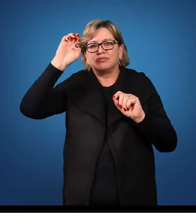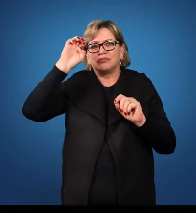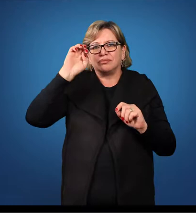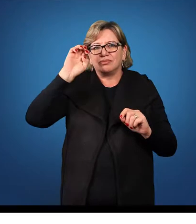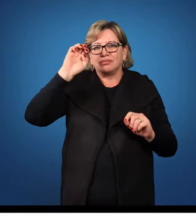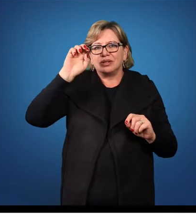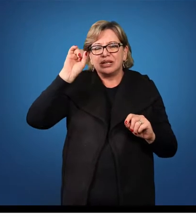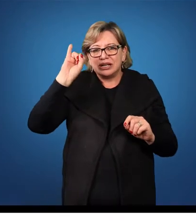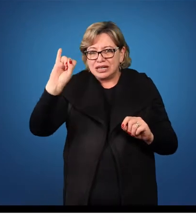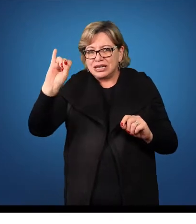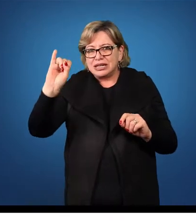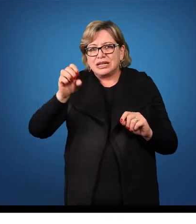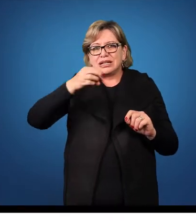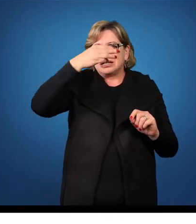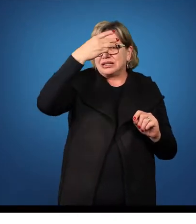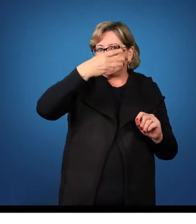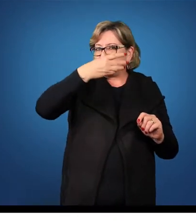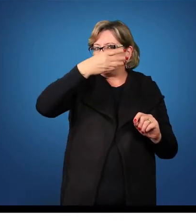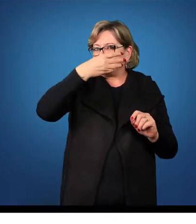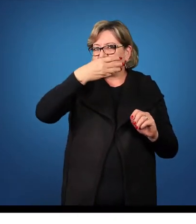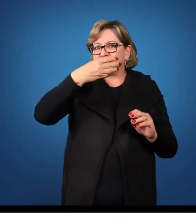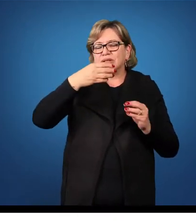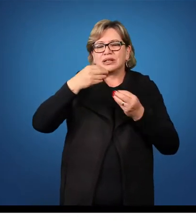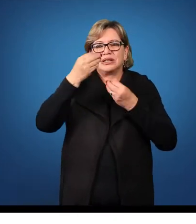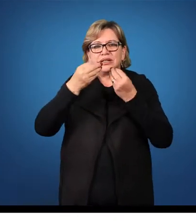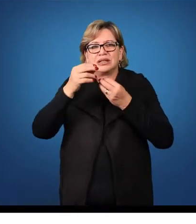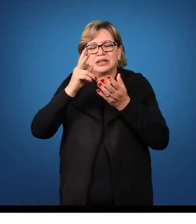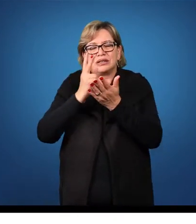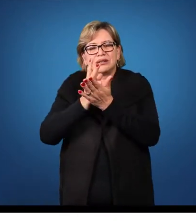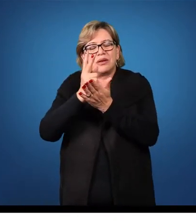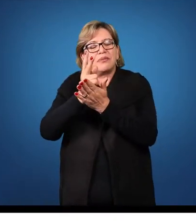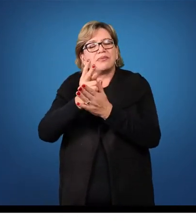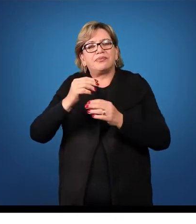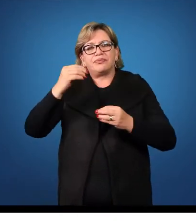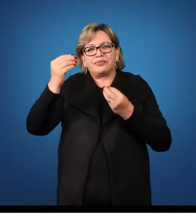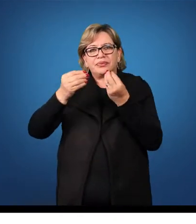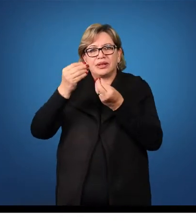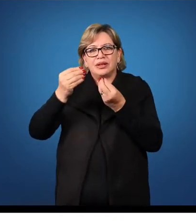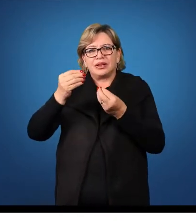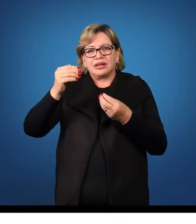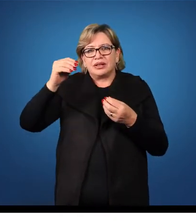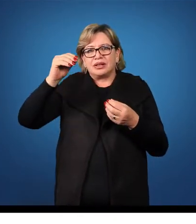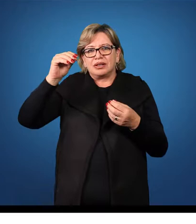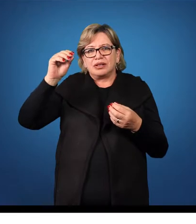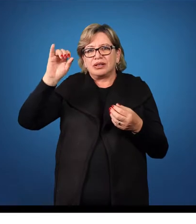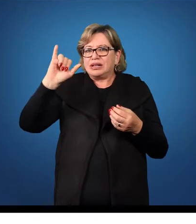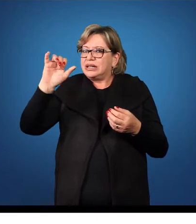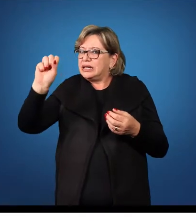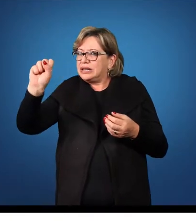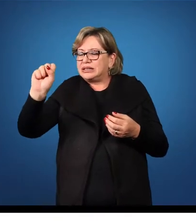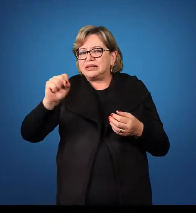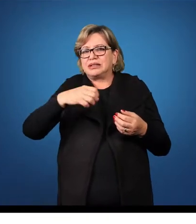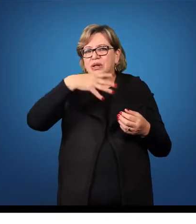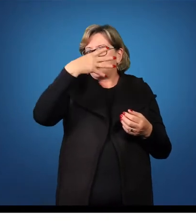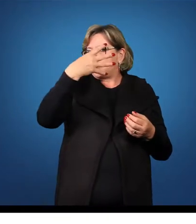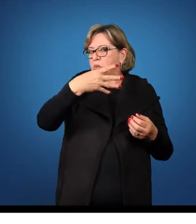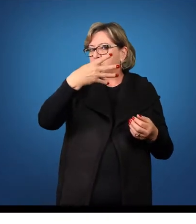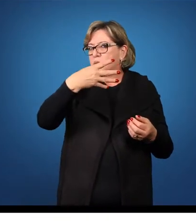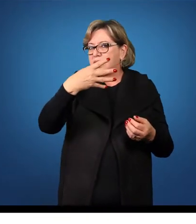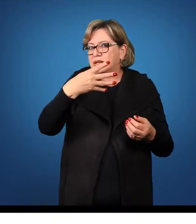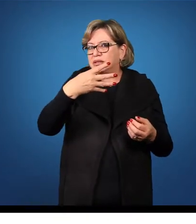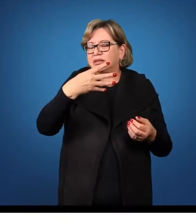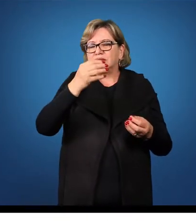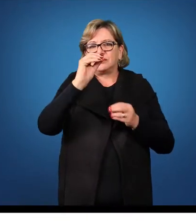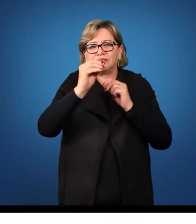sempre em na terceira declinação genitivo singular sempre em snow a quarta